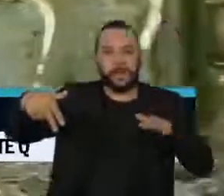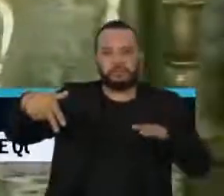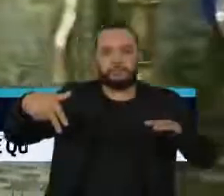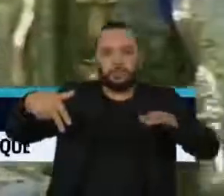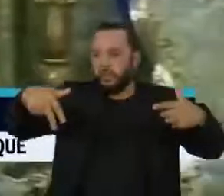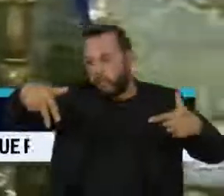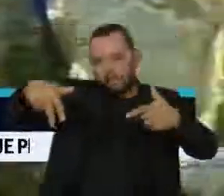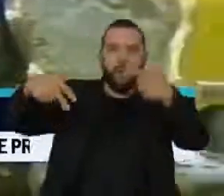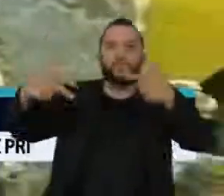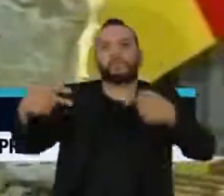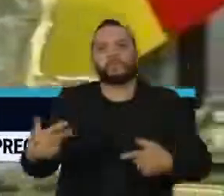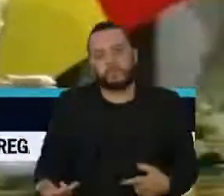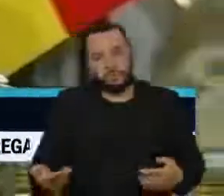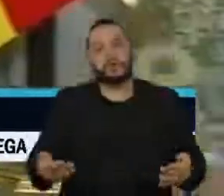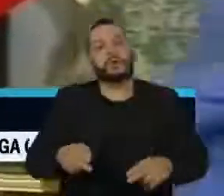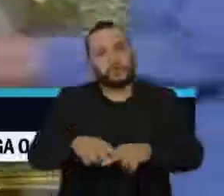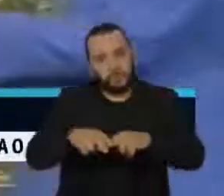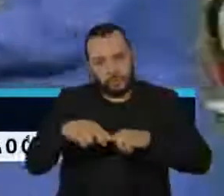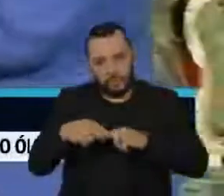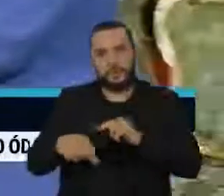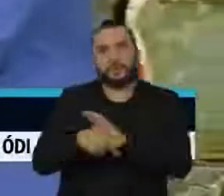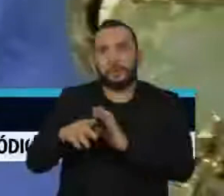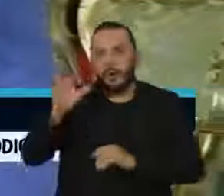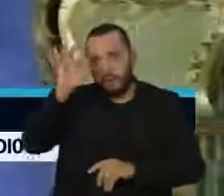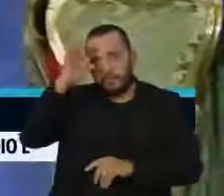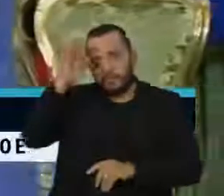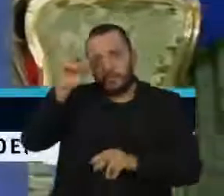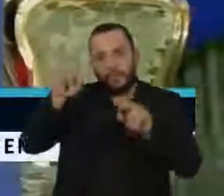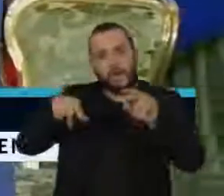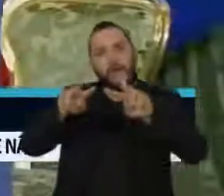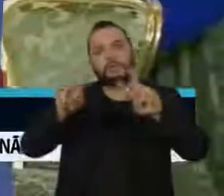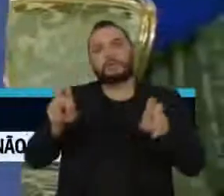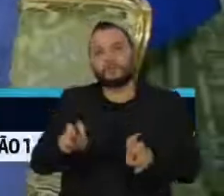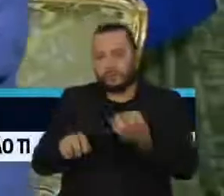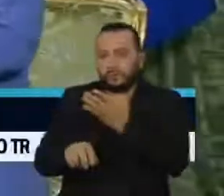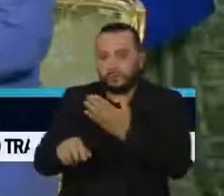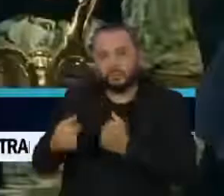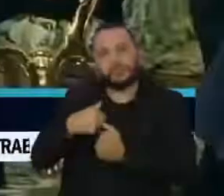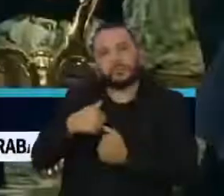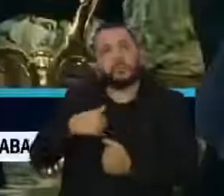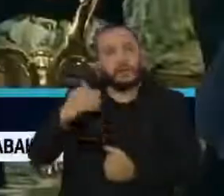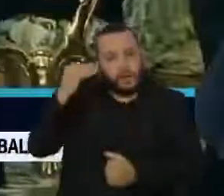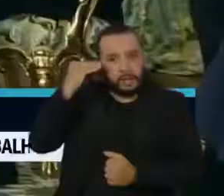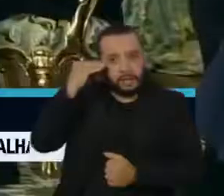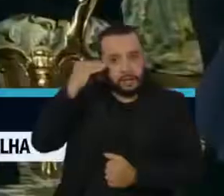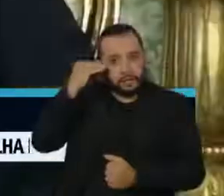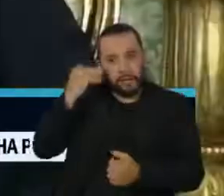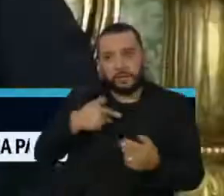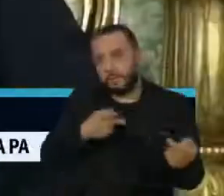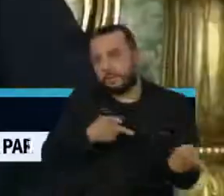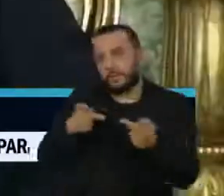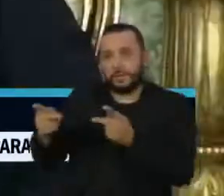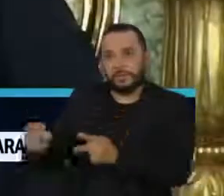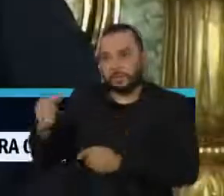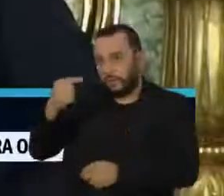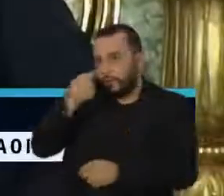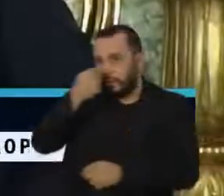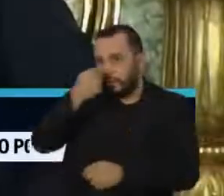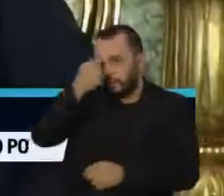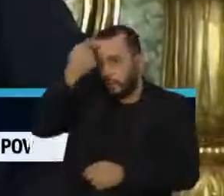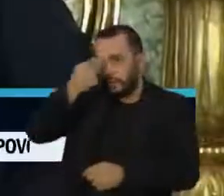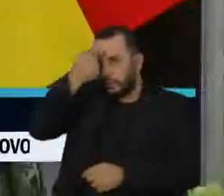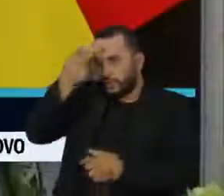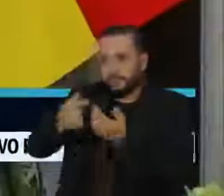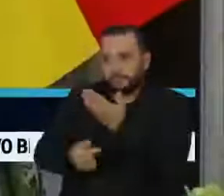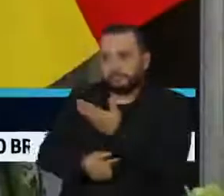por isso, o Afeganistão também foi um dos principais assuntos da visita da chanceler alemã Angela Merkel ao presidente da Rússia,